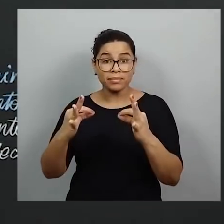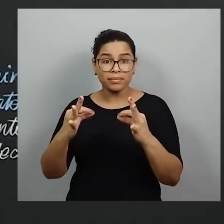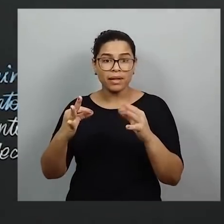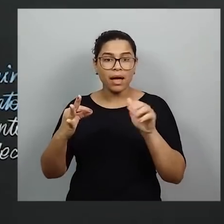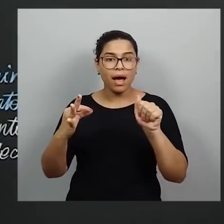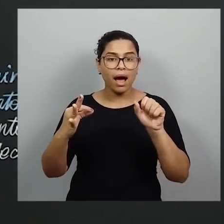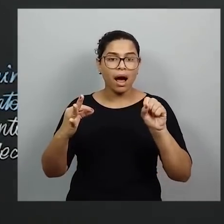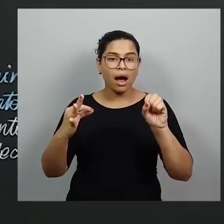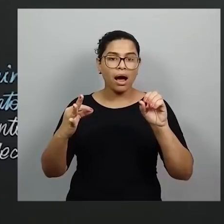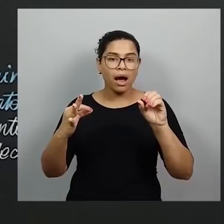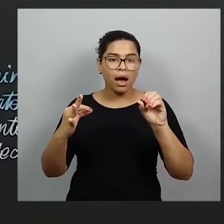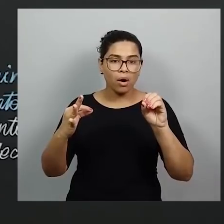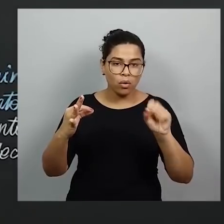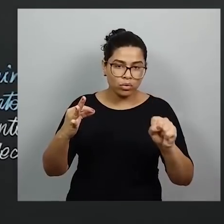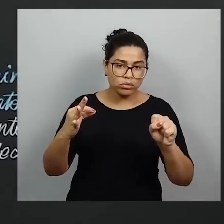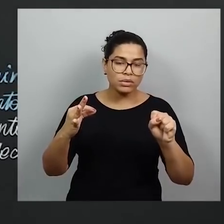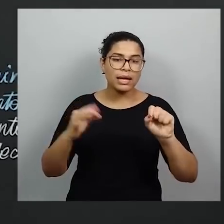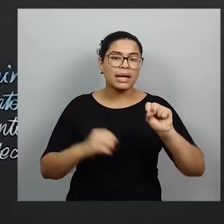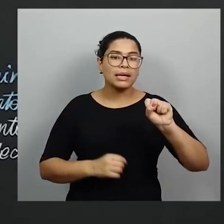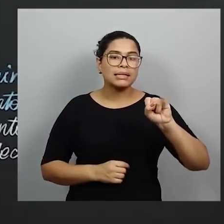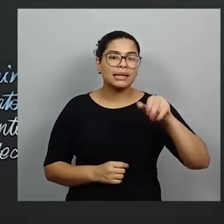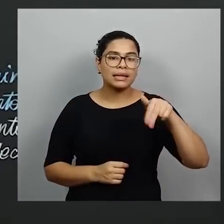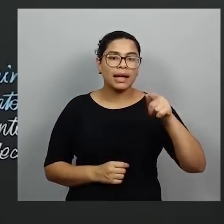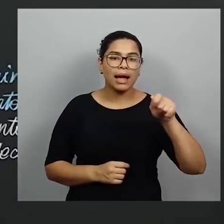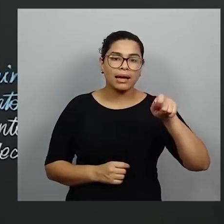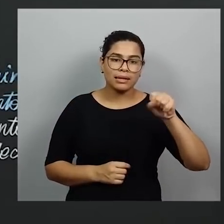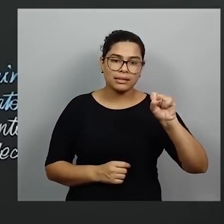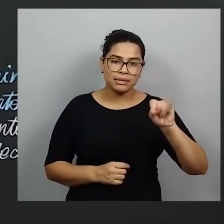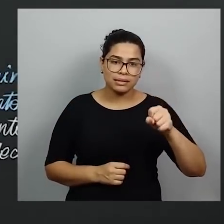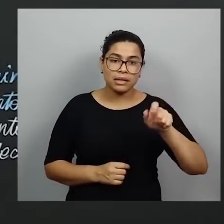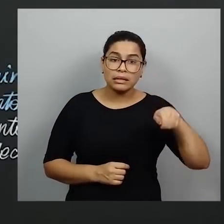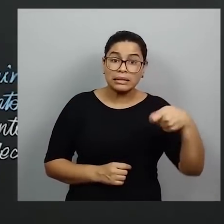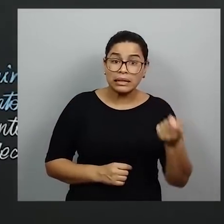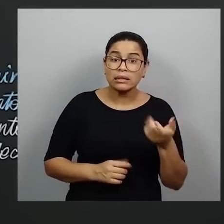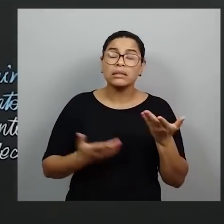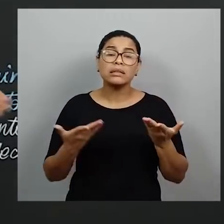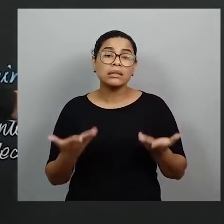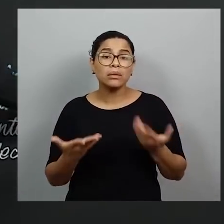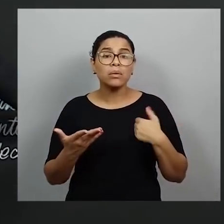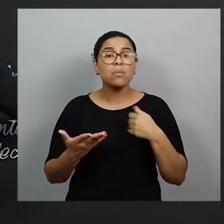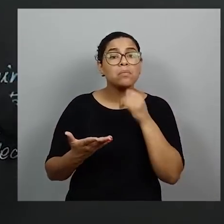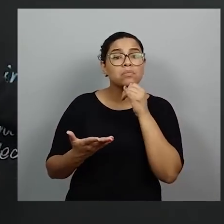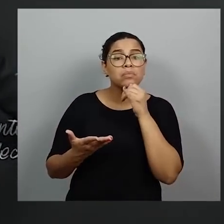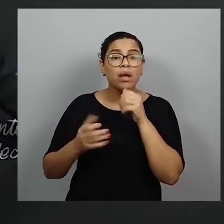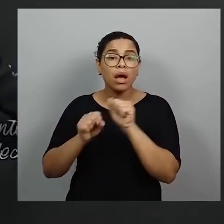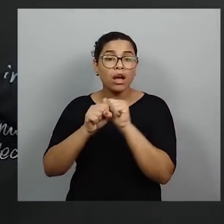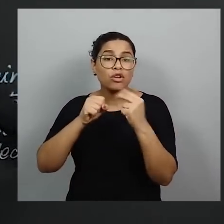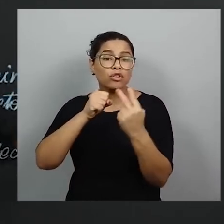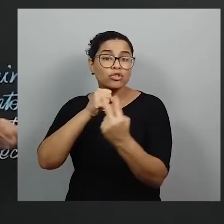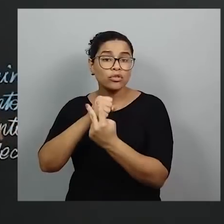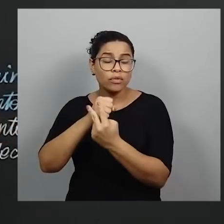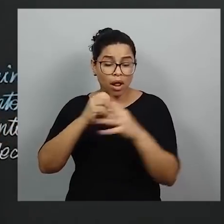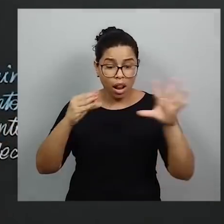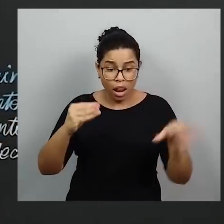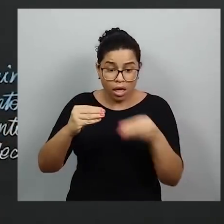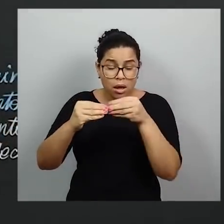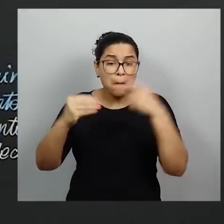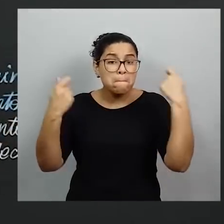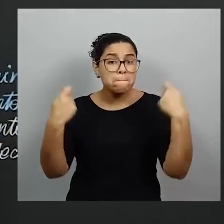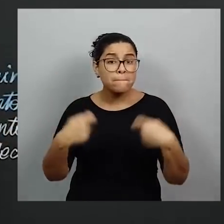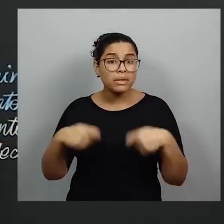aos sinais. Eu tenho uma preposição, eu tenho um substantivo funcionando como núcleo desse complemento e eu tenho